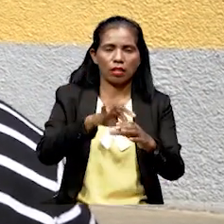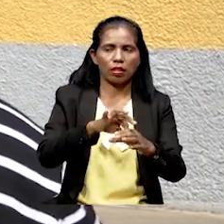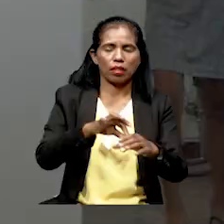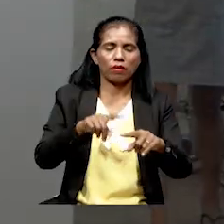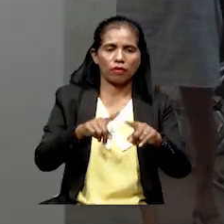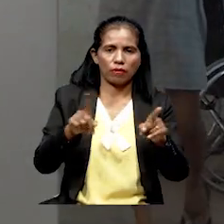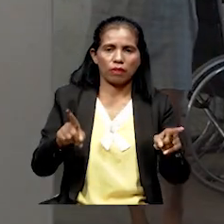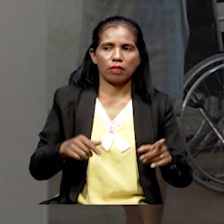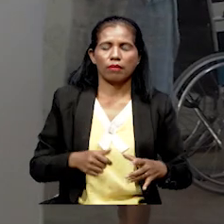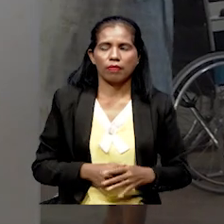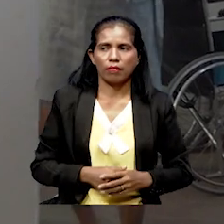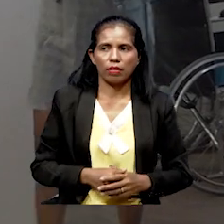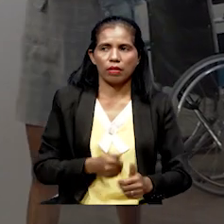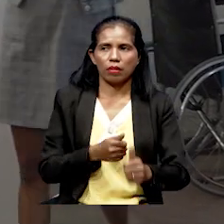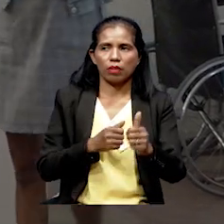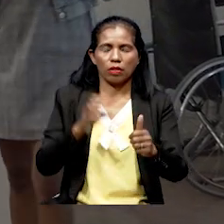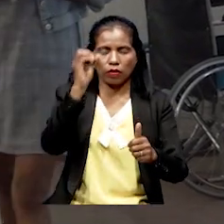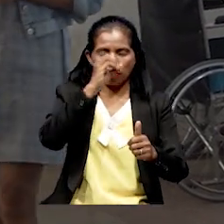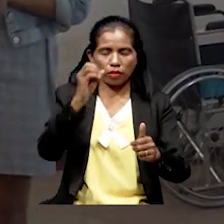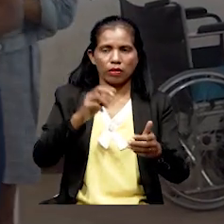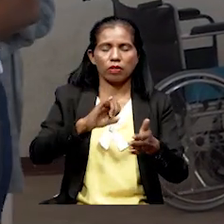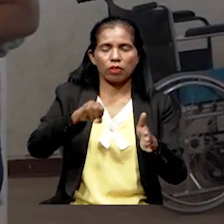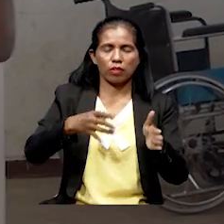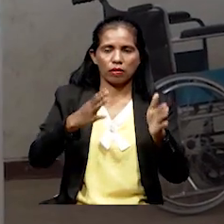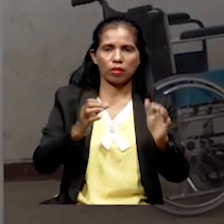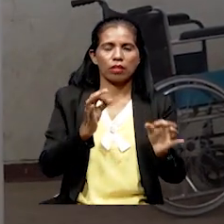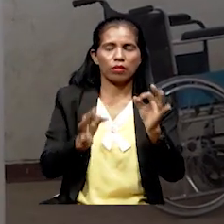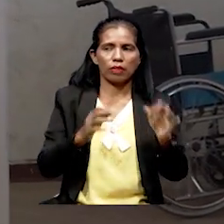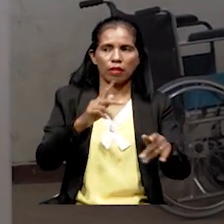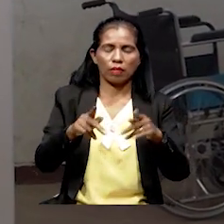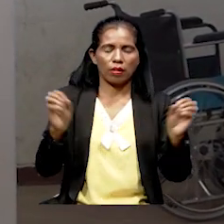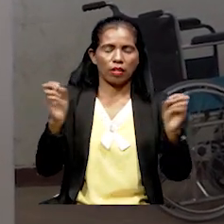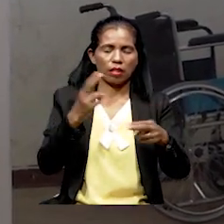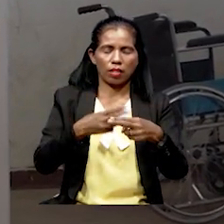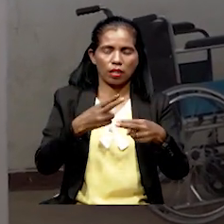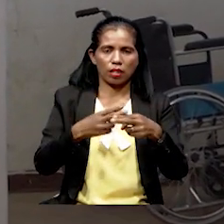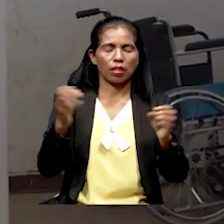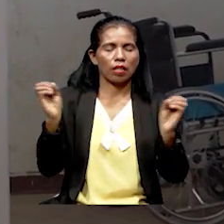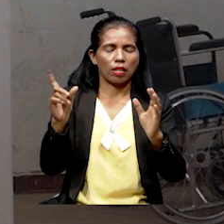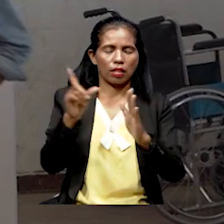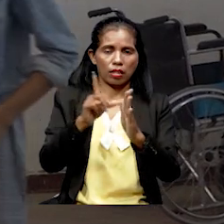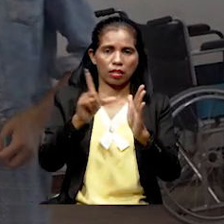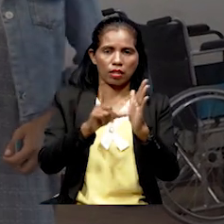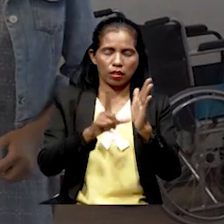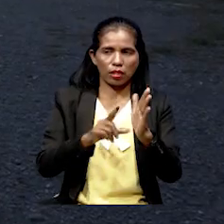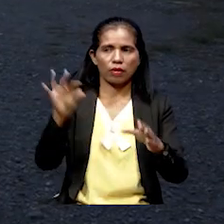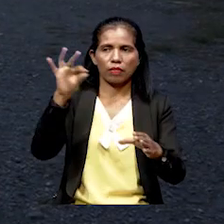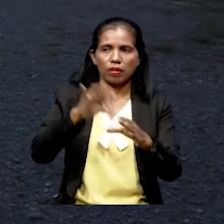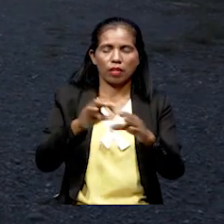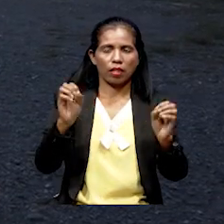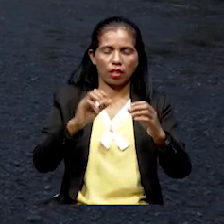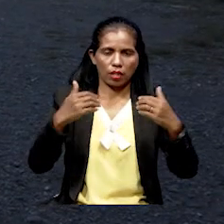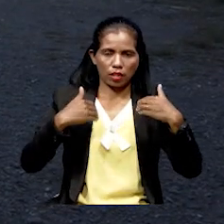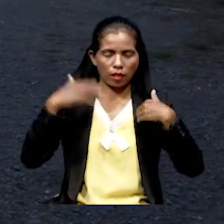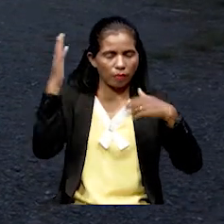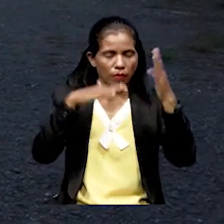toa. Tira observação jornalista Gemeni, mas que se deram balão naran lá e a lista a tutir vota, mas bem lá moço problema e a